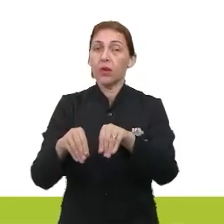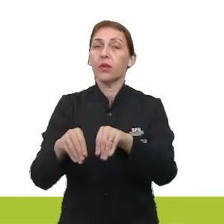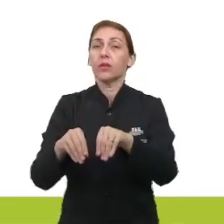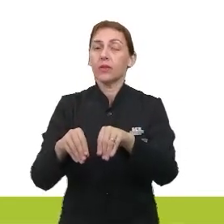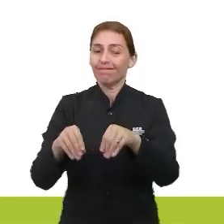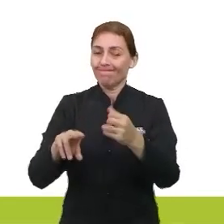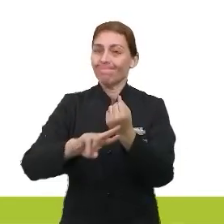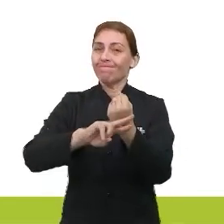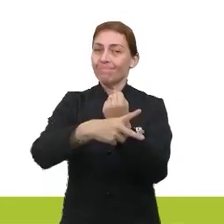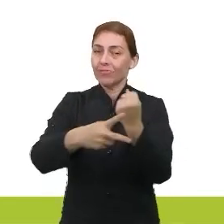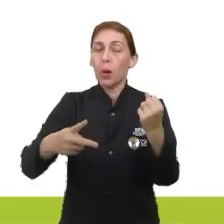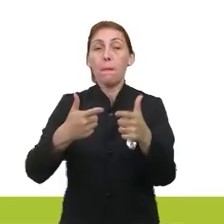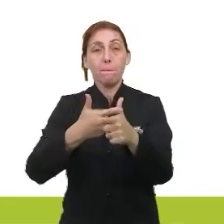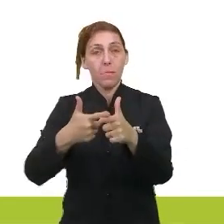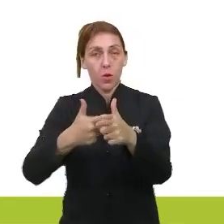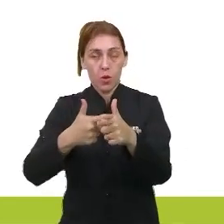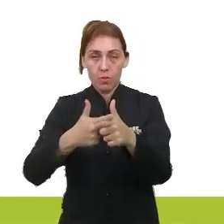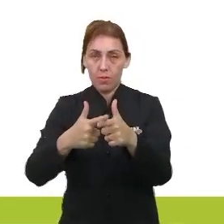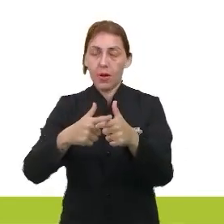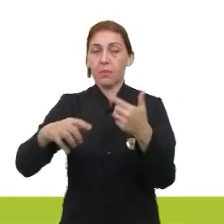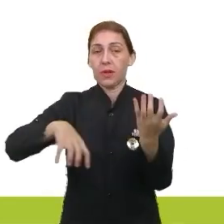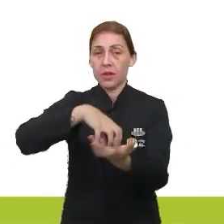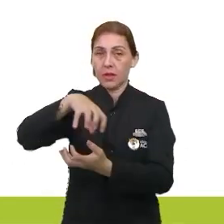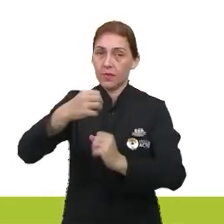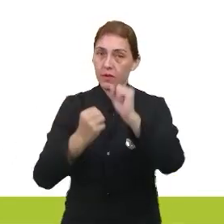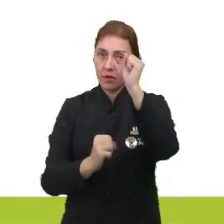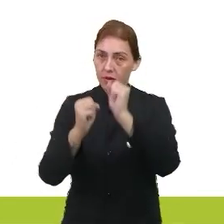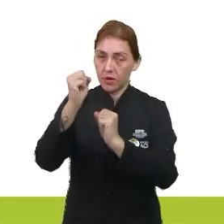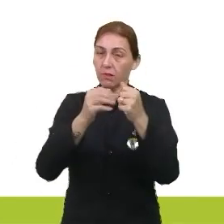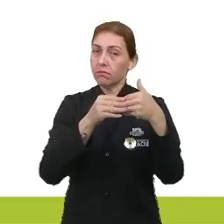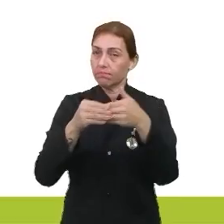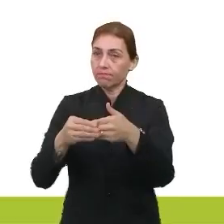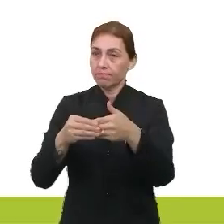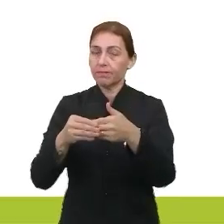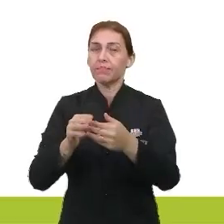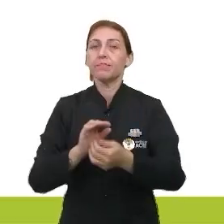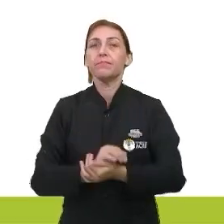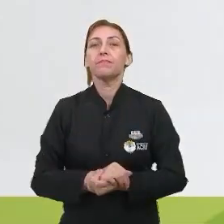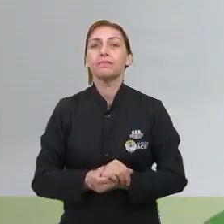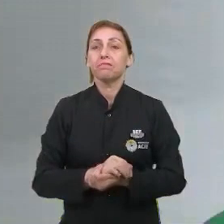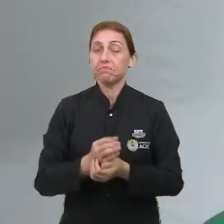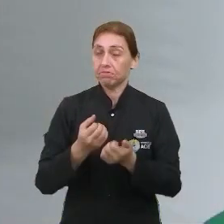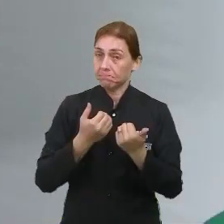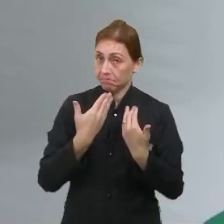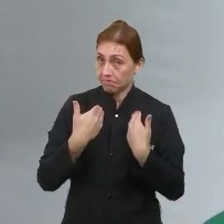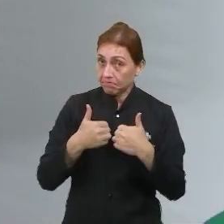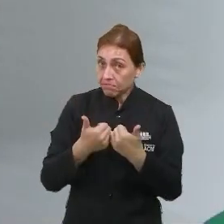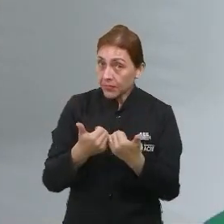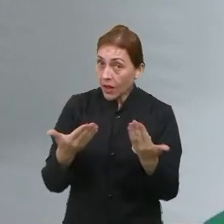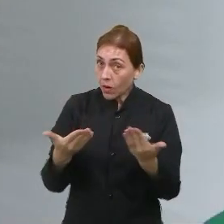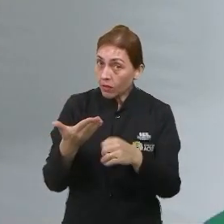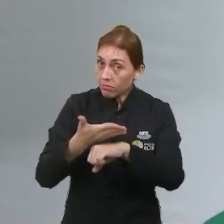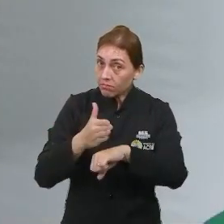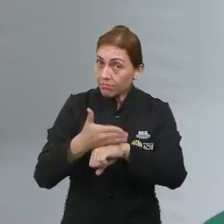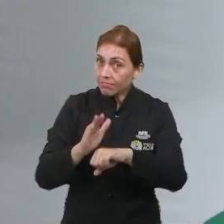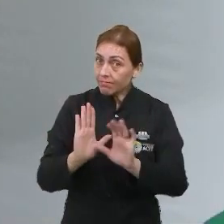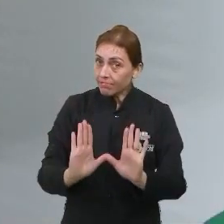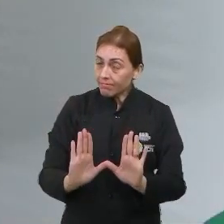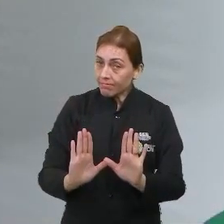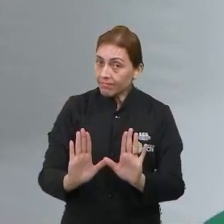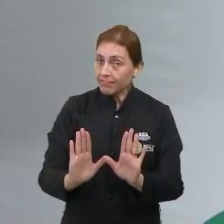principais consequências das revoluções industriais. Tudo bem? Agora vamos praticar um